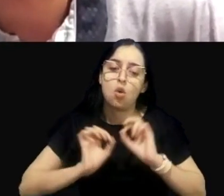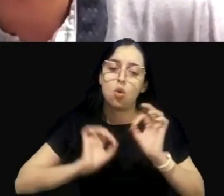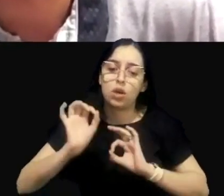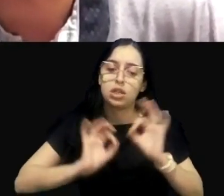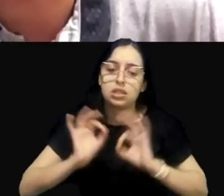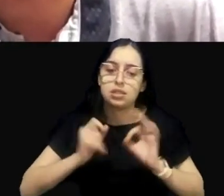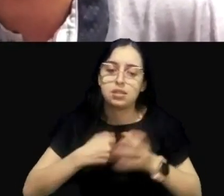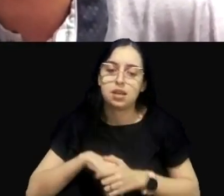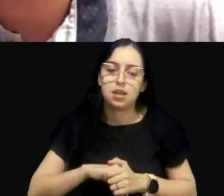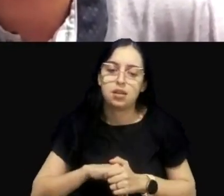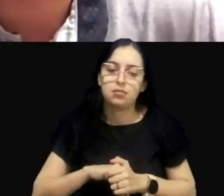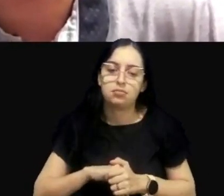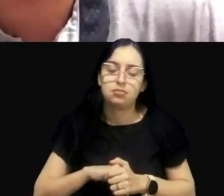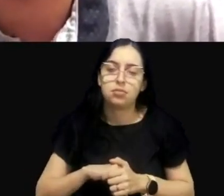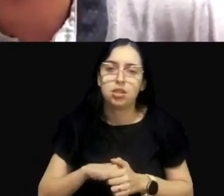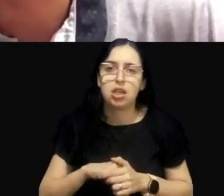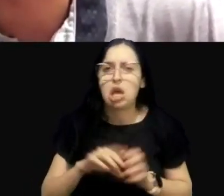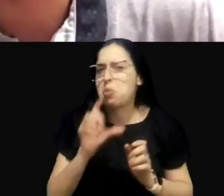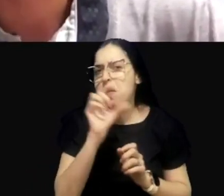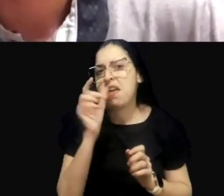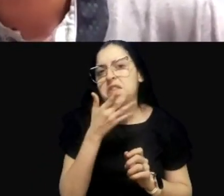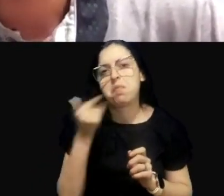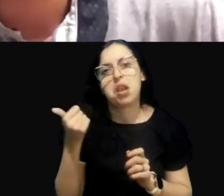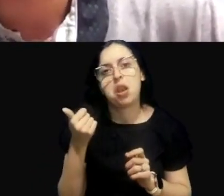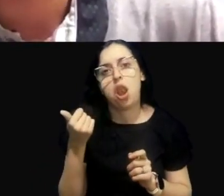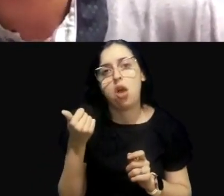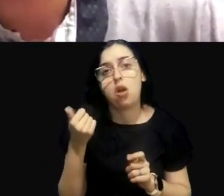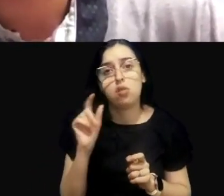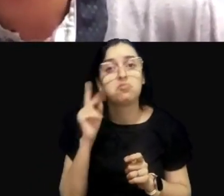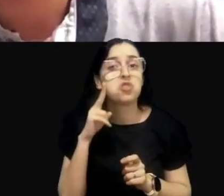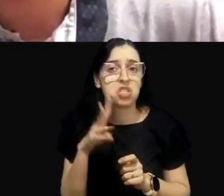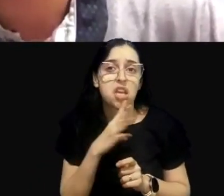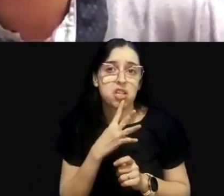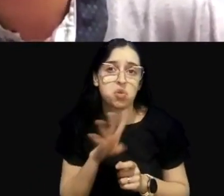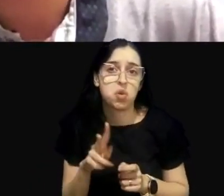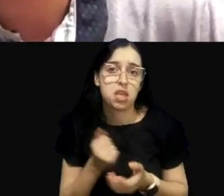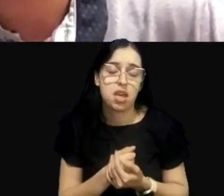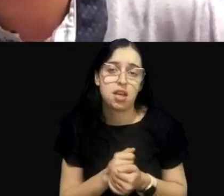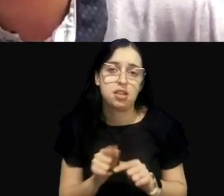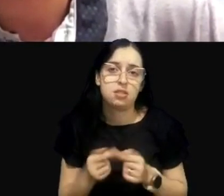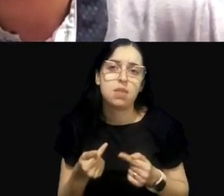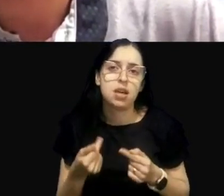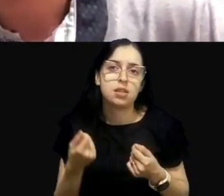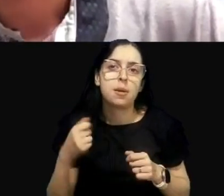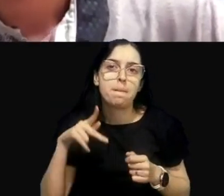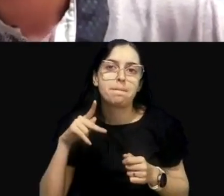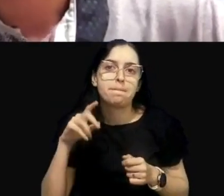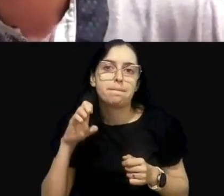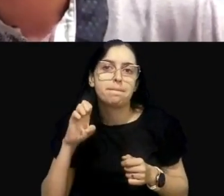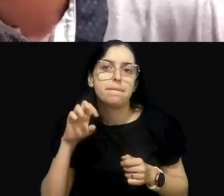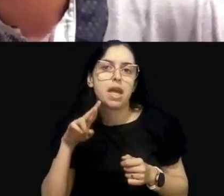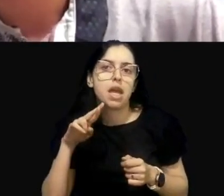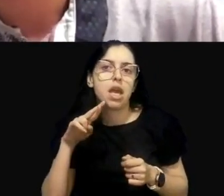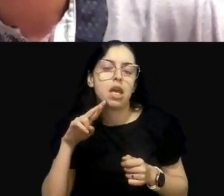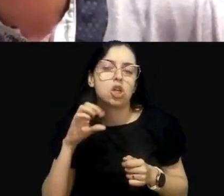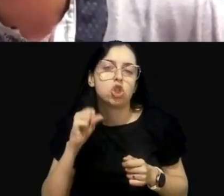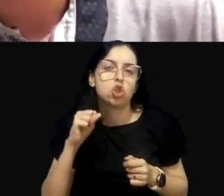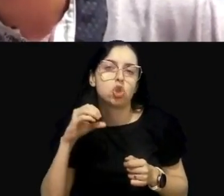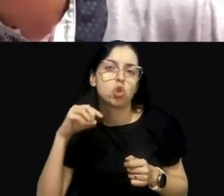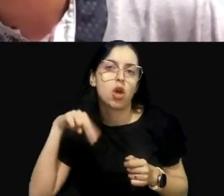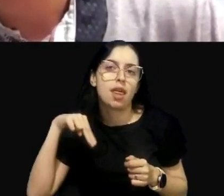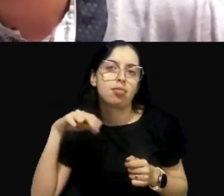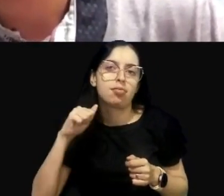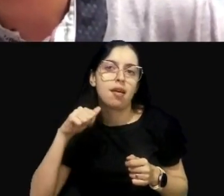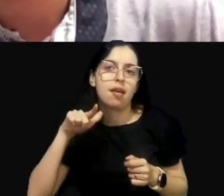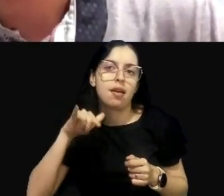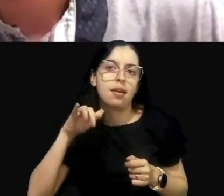aspas, eu não achei uma palavra melhor, talvez vocês encontrem, personalizar um pouco esses padrões ambientais, de modo que eles